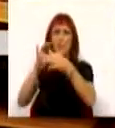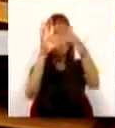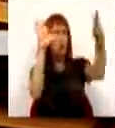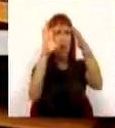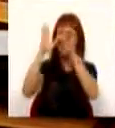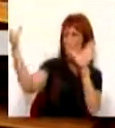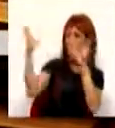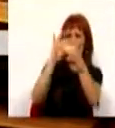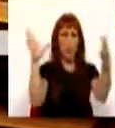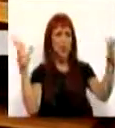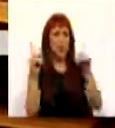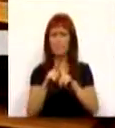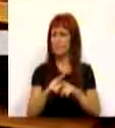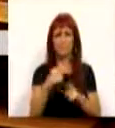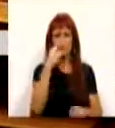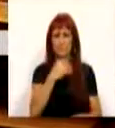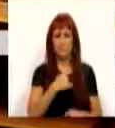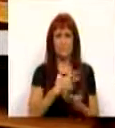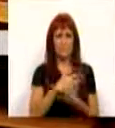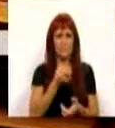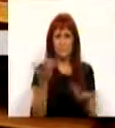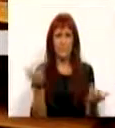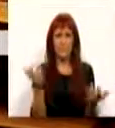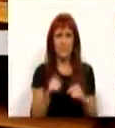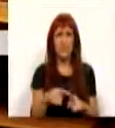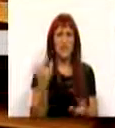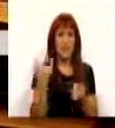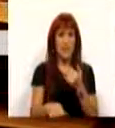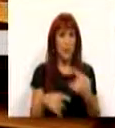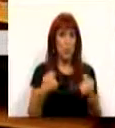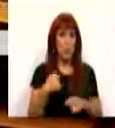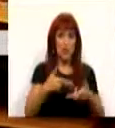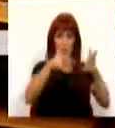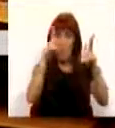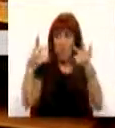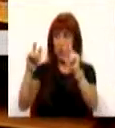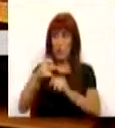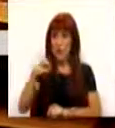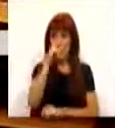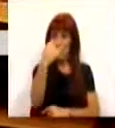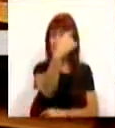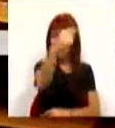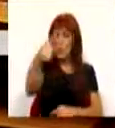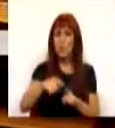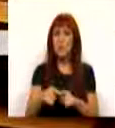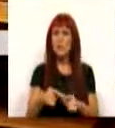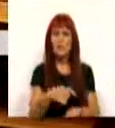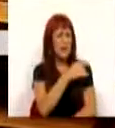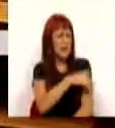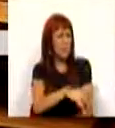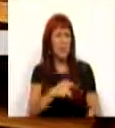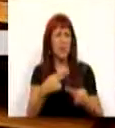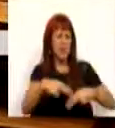desgarradas, incorrem num grande equívoco. As ameaças que as nossas liberdades e a nossa paz enfrentam desprezam